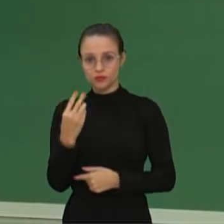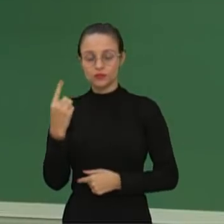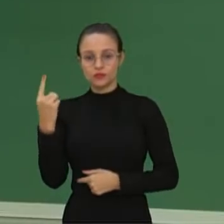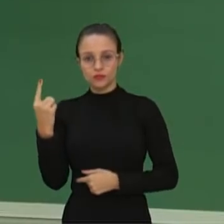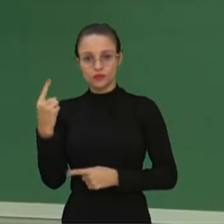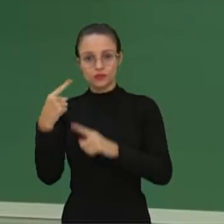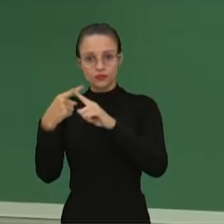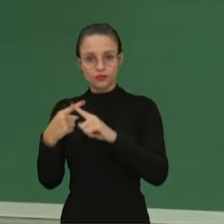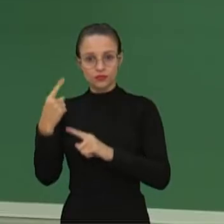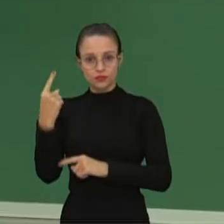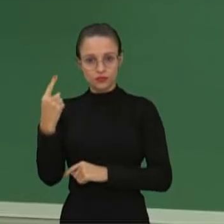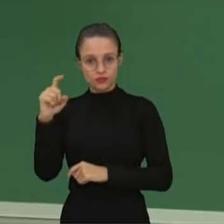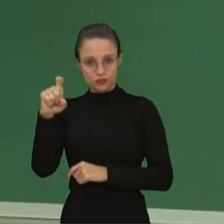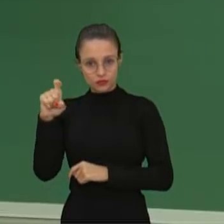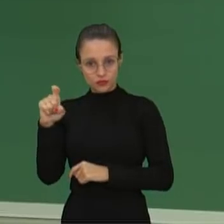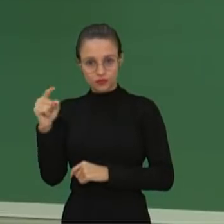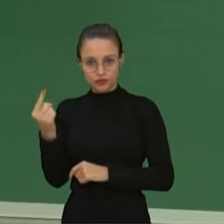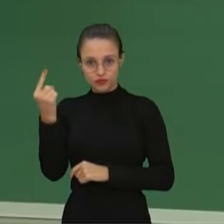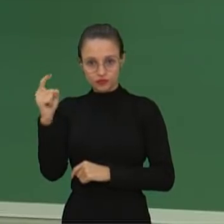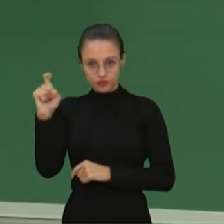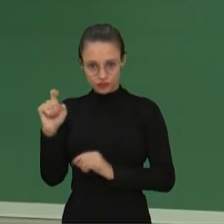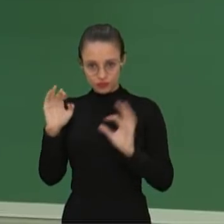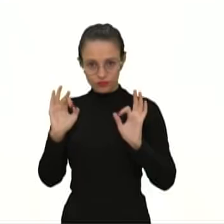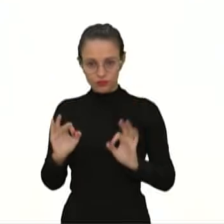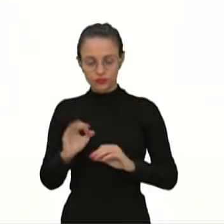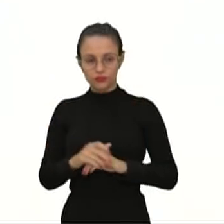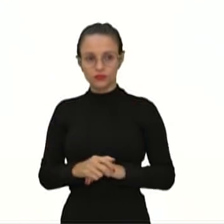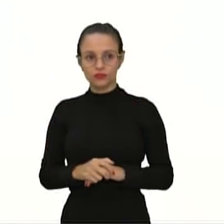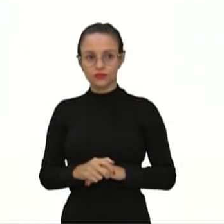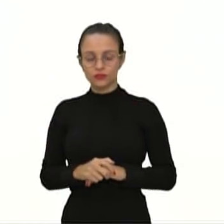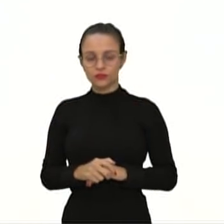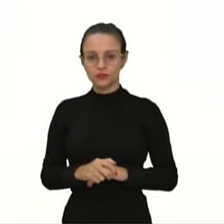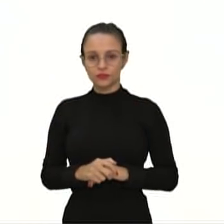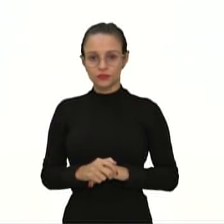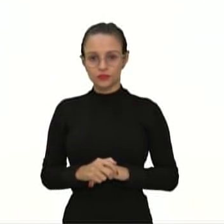1 vezes x é 1x, certo? Bom, aqui nós fizemos já